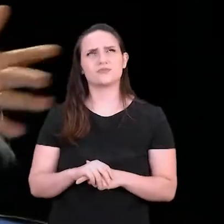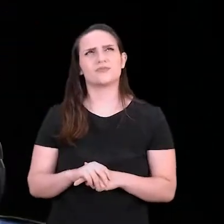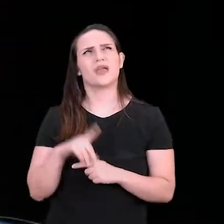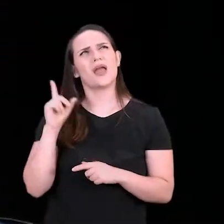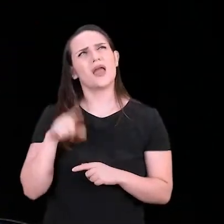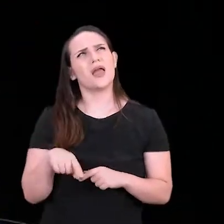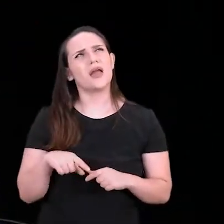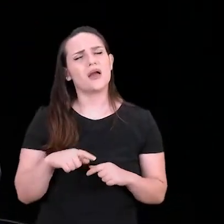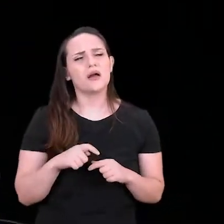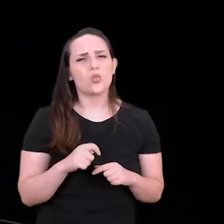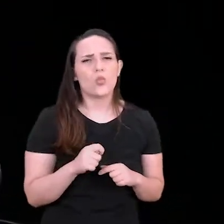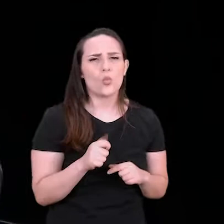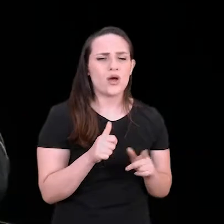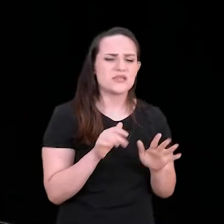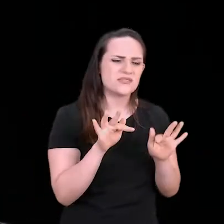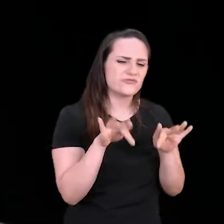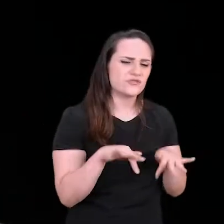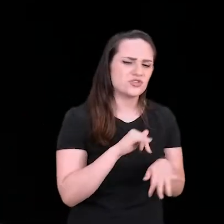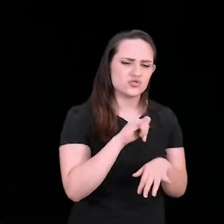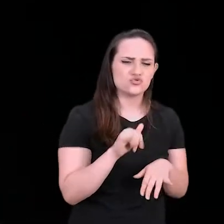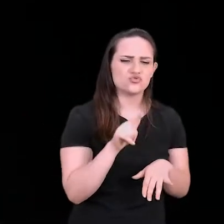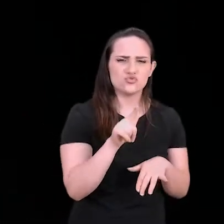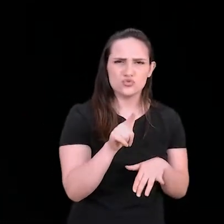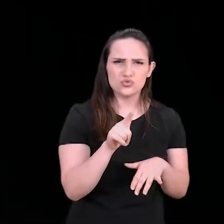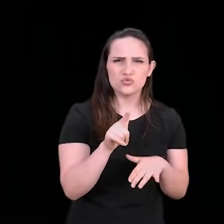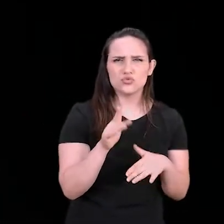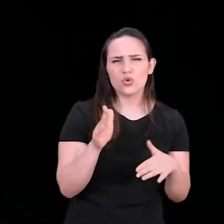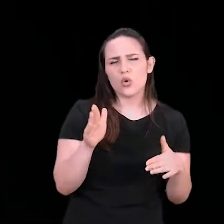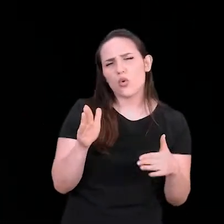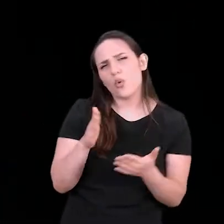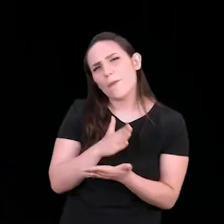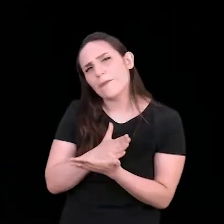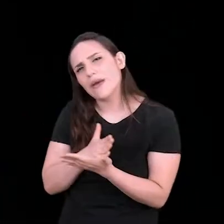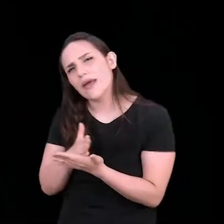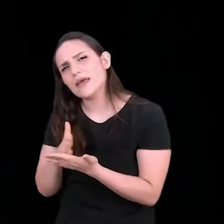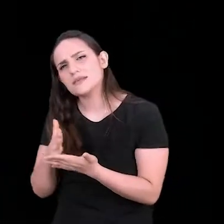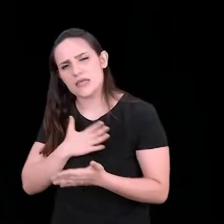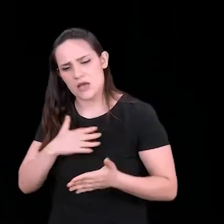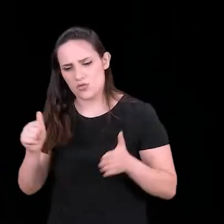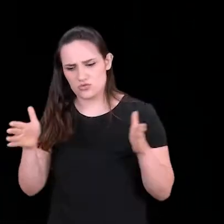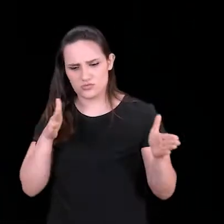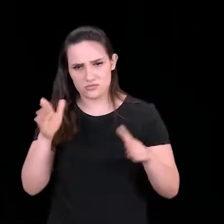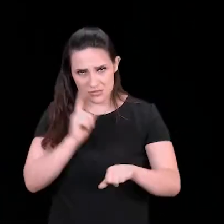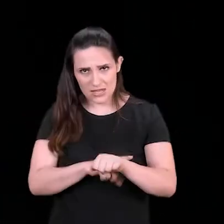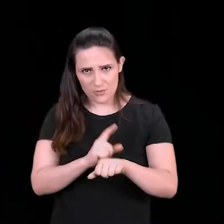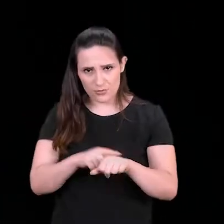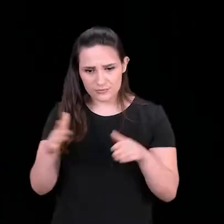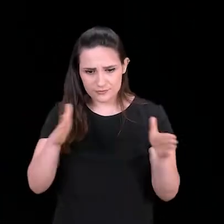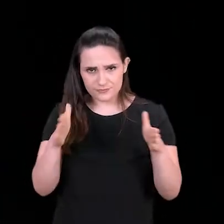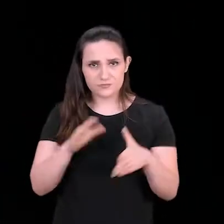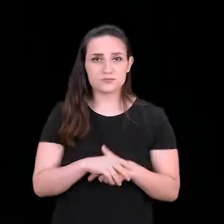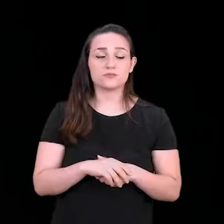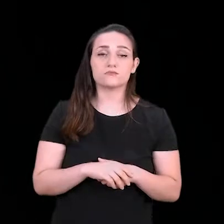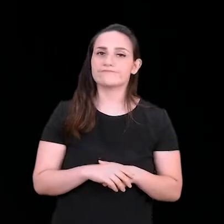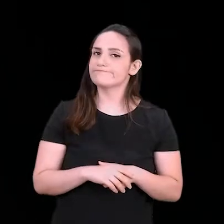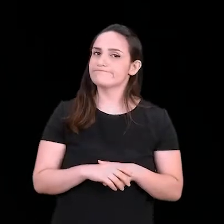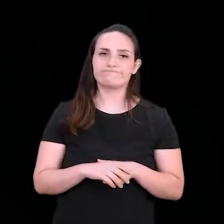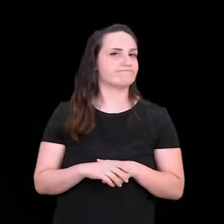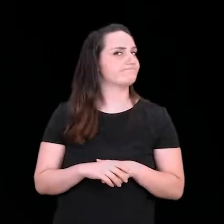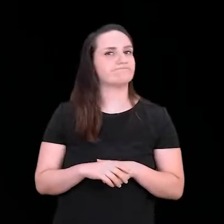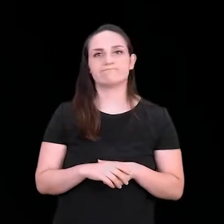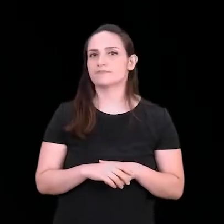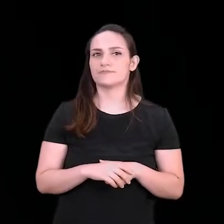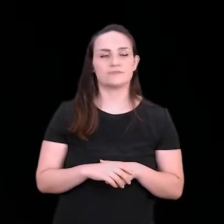né, que foi entre finalzinho de julho e início de agosto de 2018,